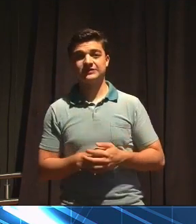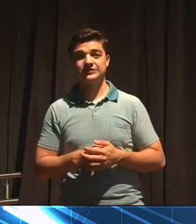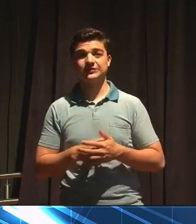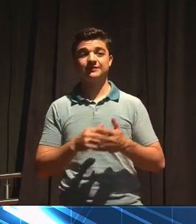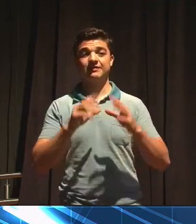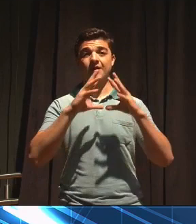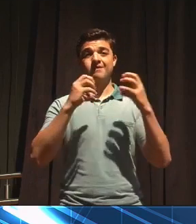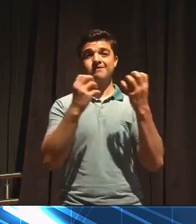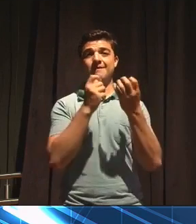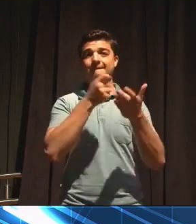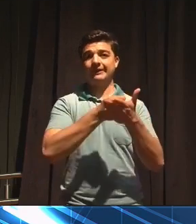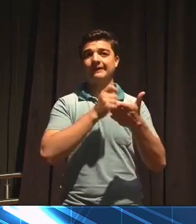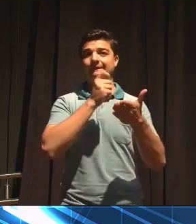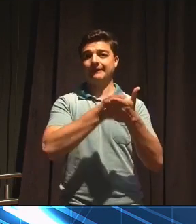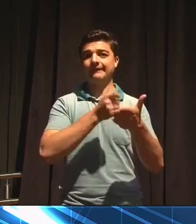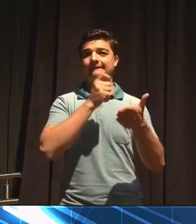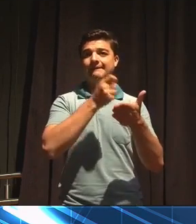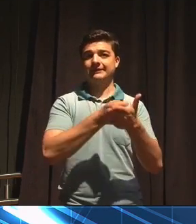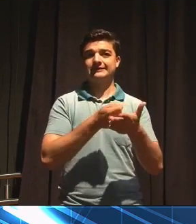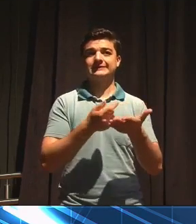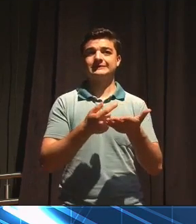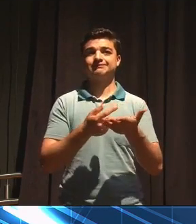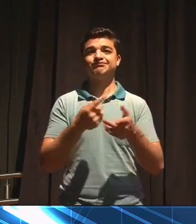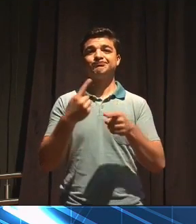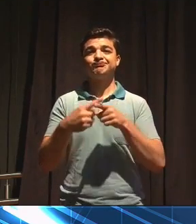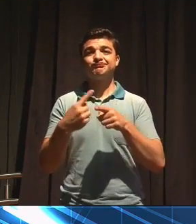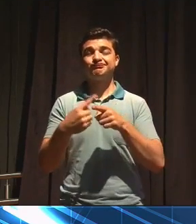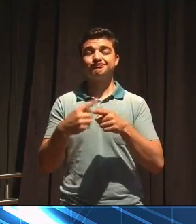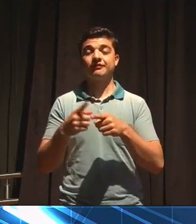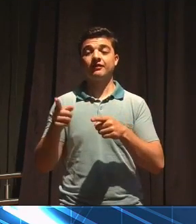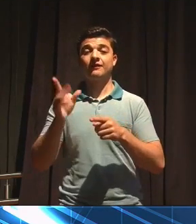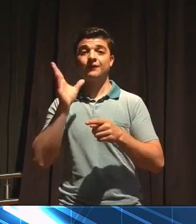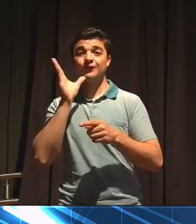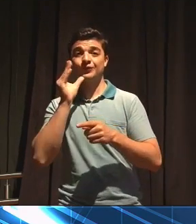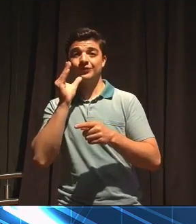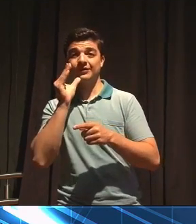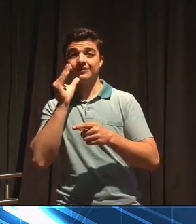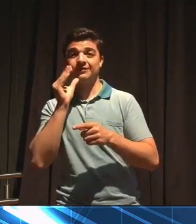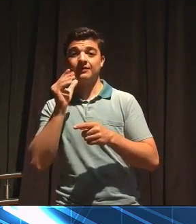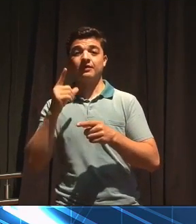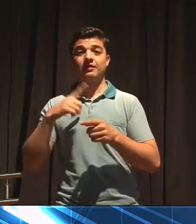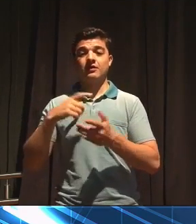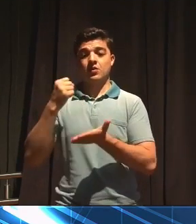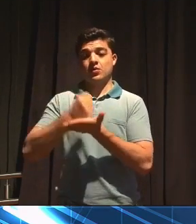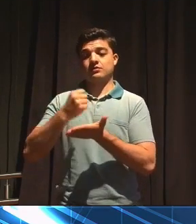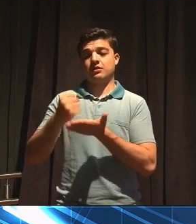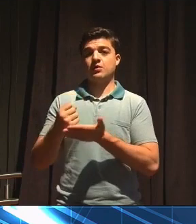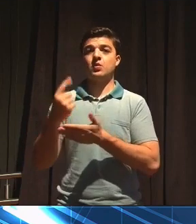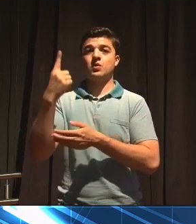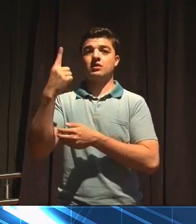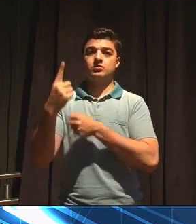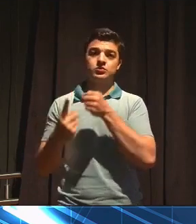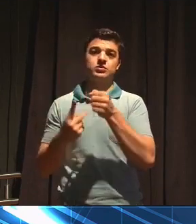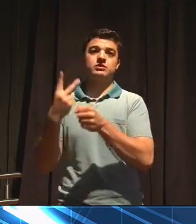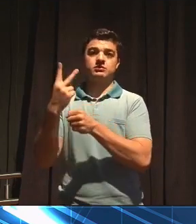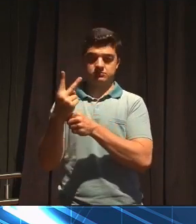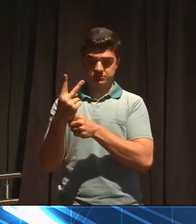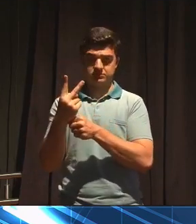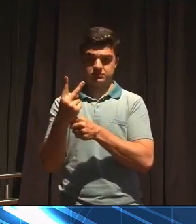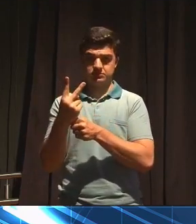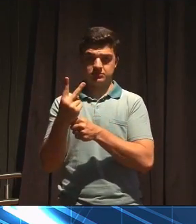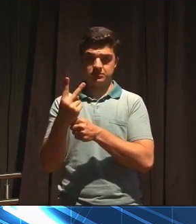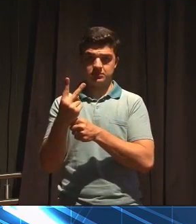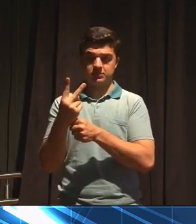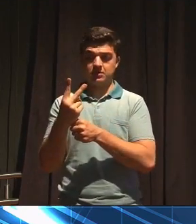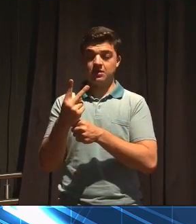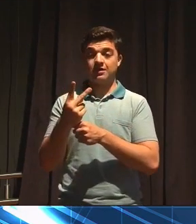de cloud, porque nós saímos num cenário que era de on-premise, onde tu faz um contrato de 1 a 2 anos, até às vezes mais, e tu tem exatamente